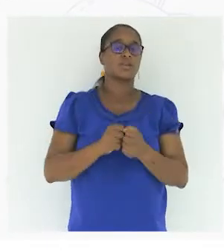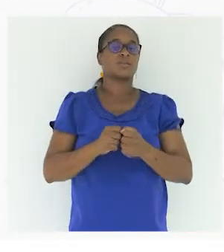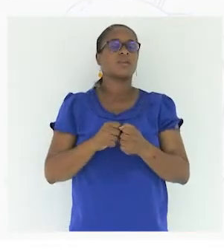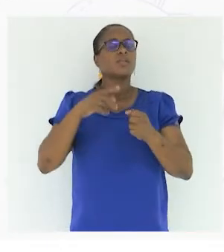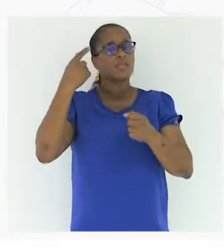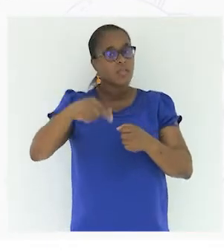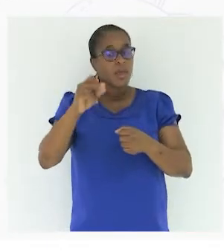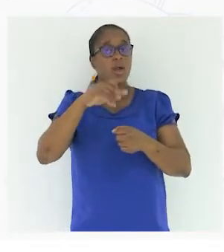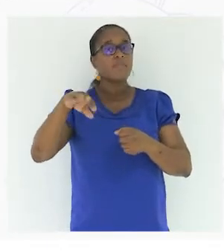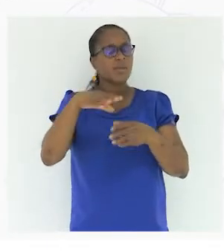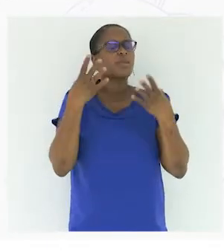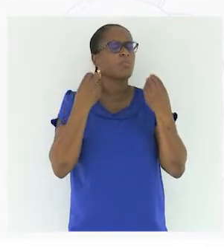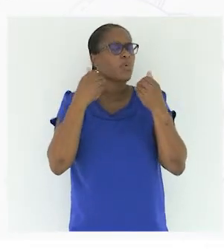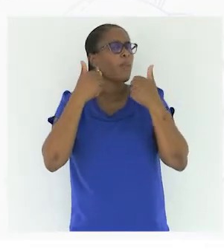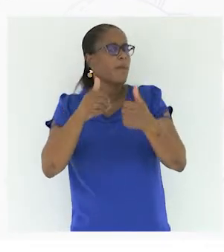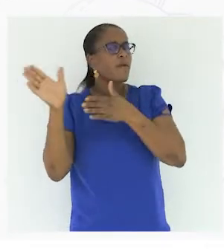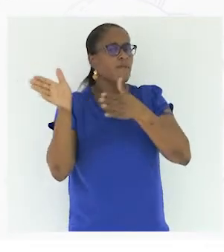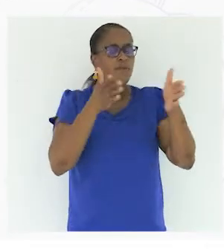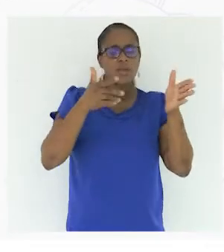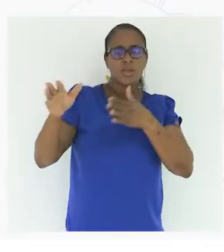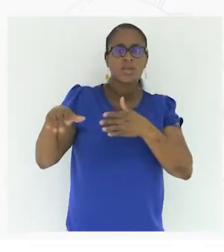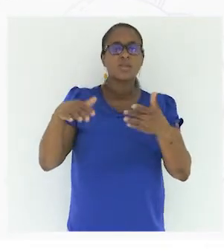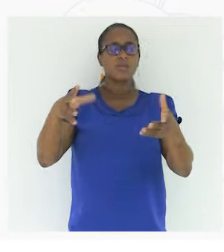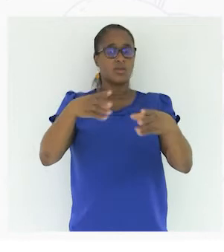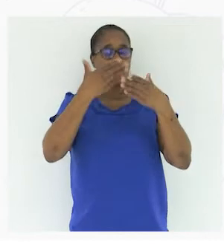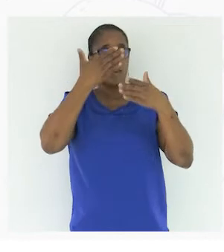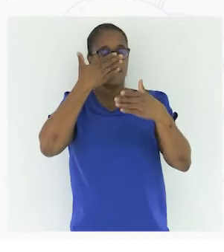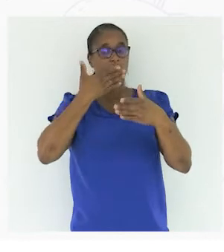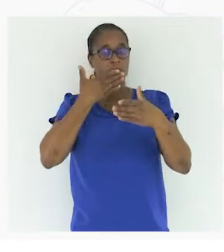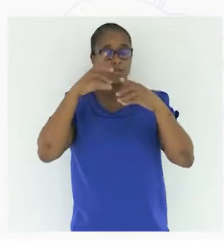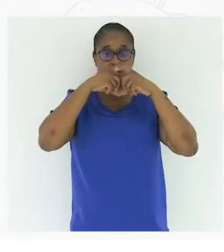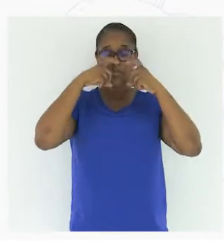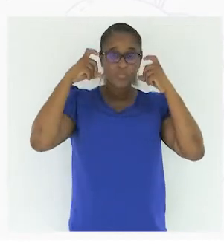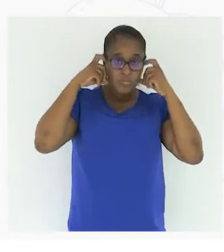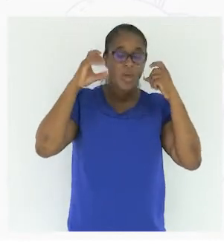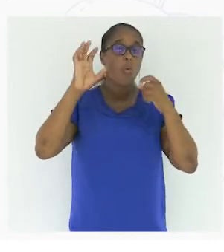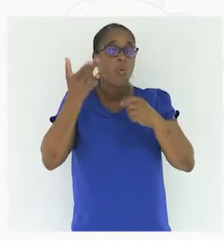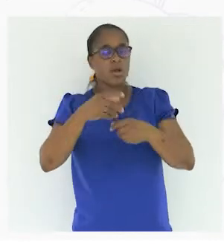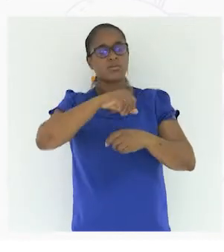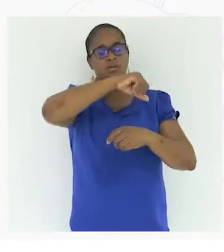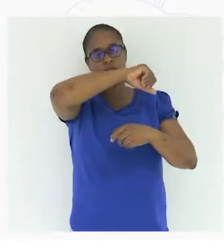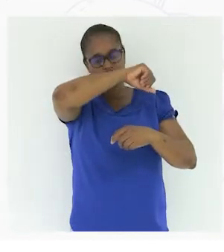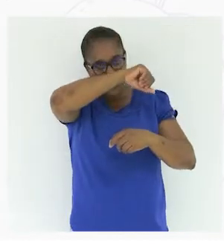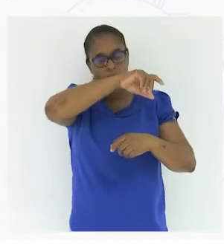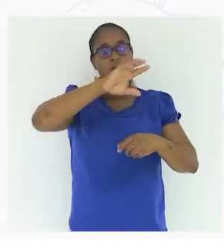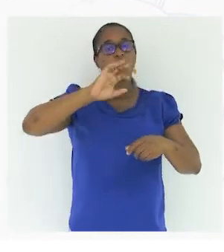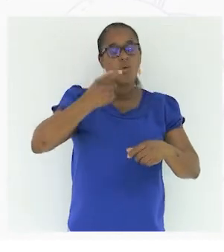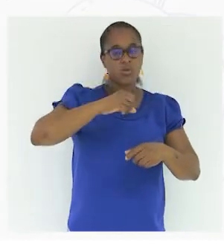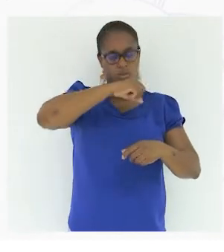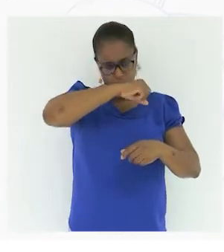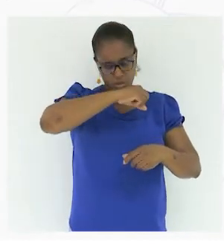manter ambientes bem ventilados e cobrir o nariz e a boca quando espirrar ou